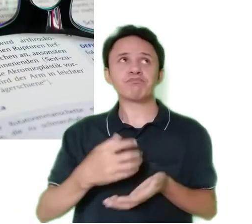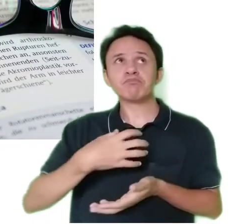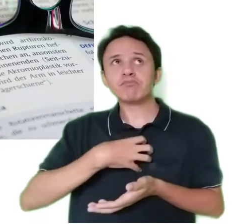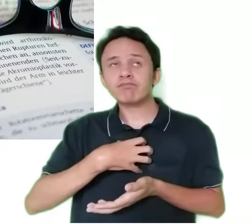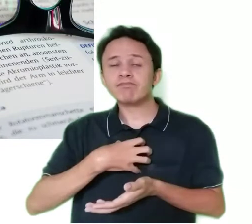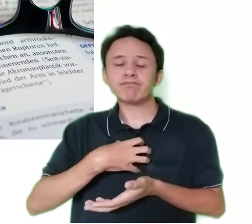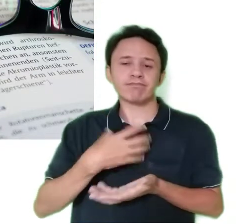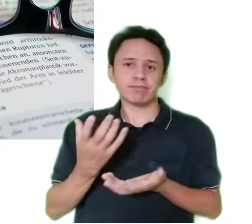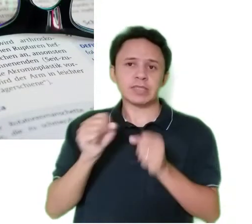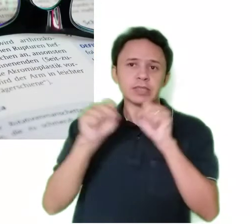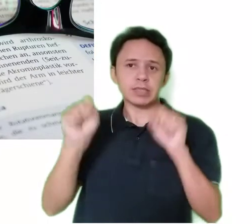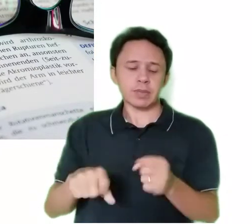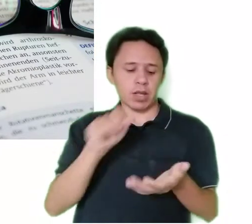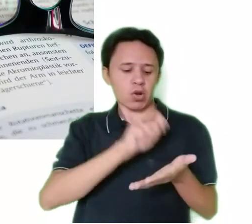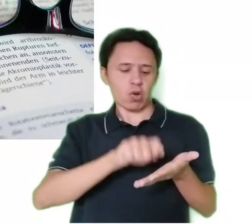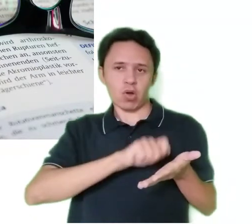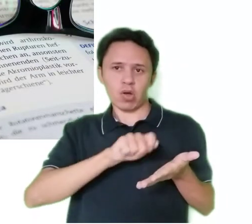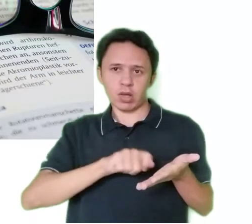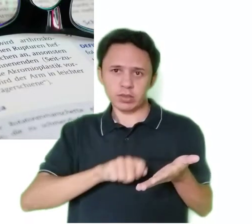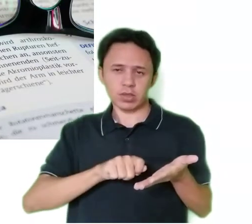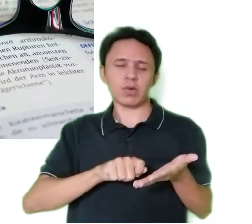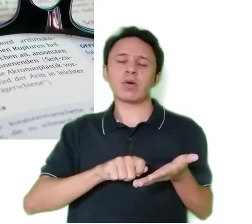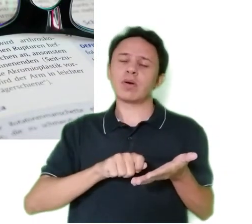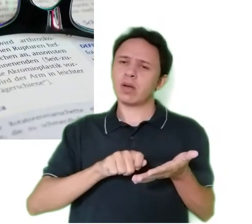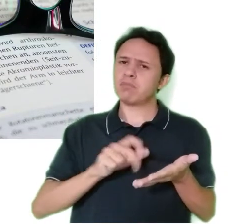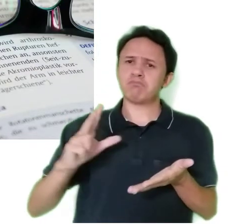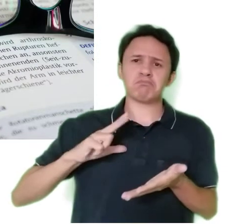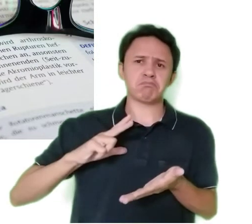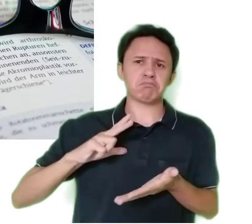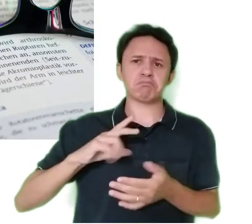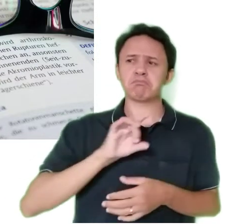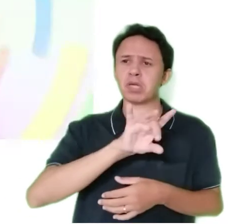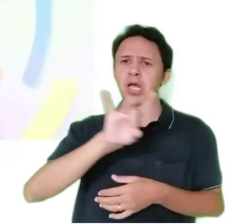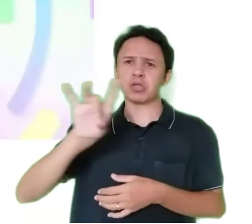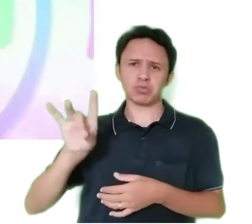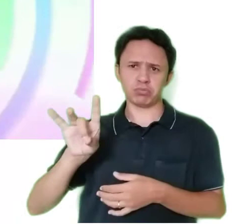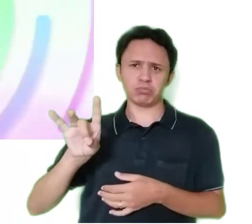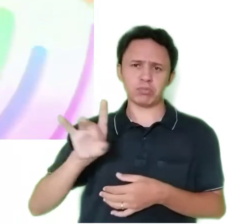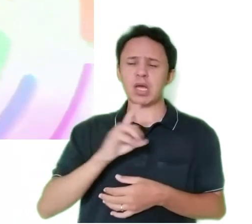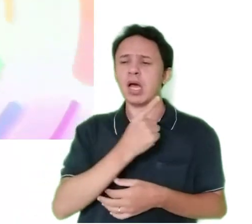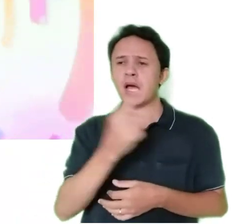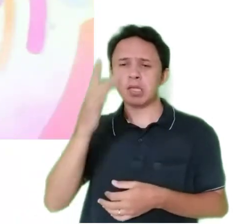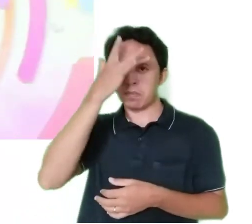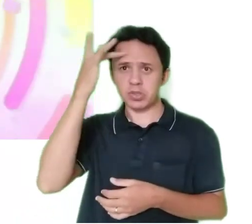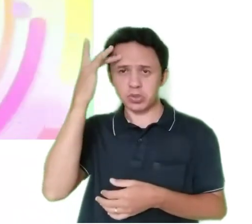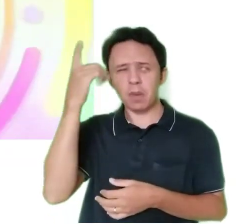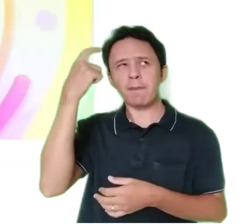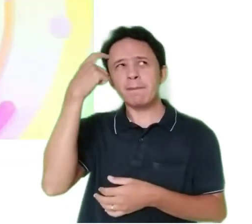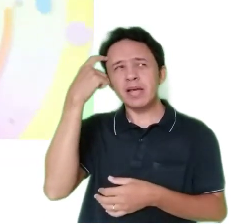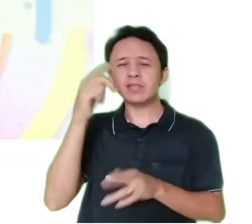forma, a maneira, o sistema de anotações é algo muito pessoal. Cada mente